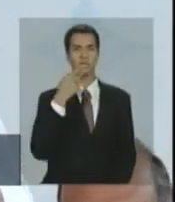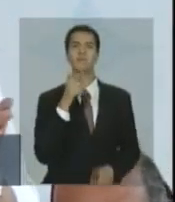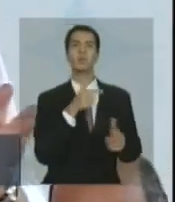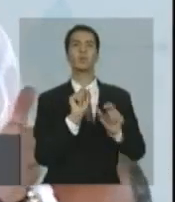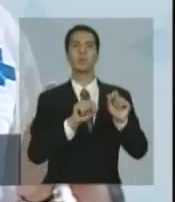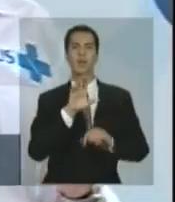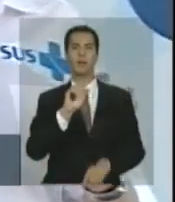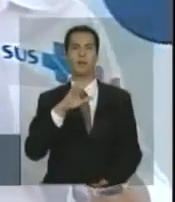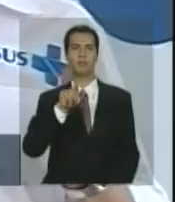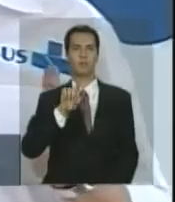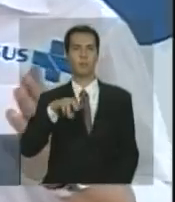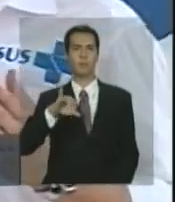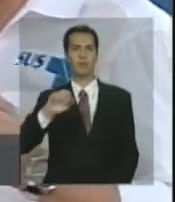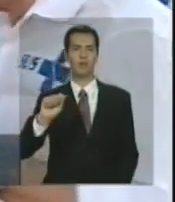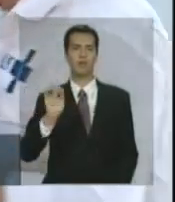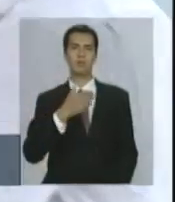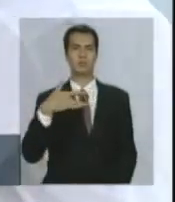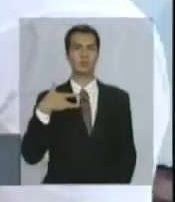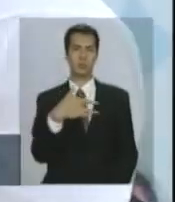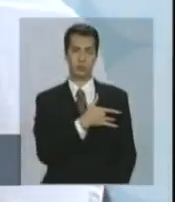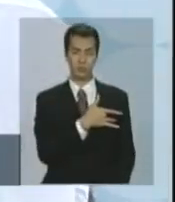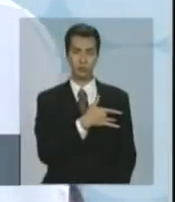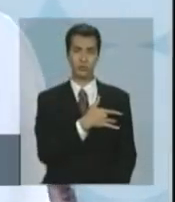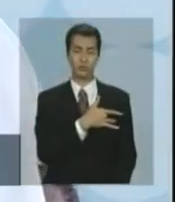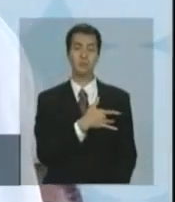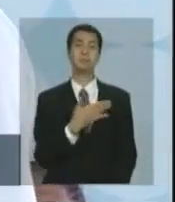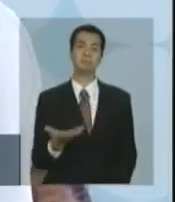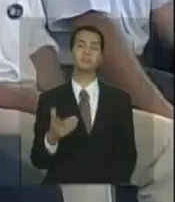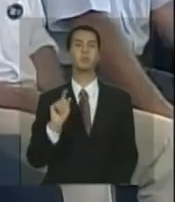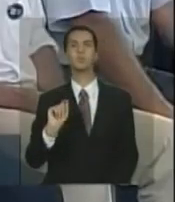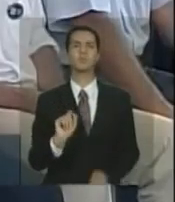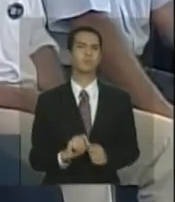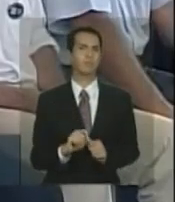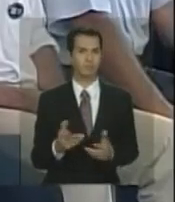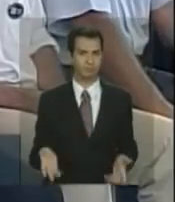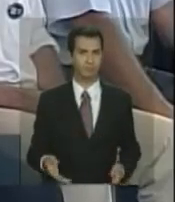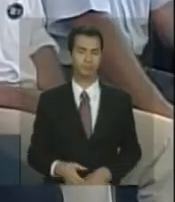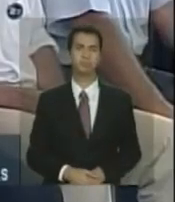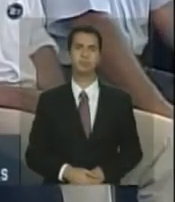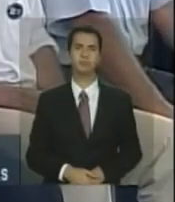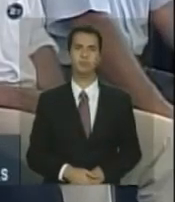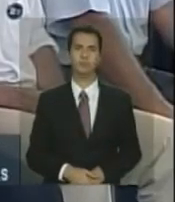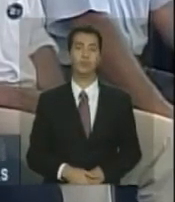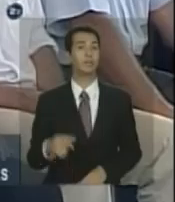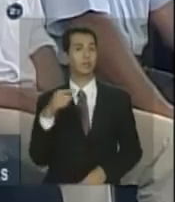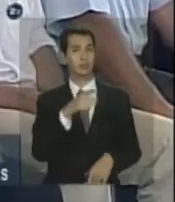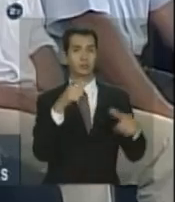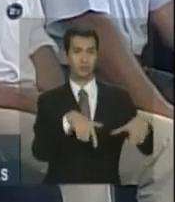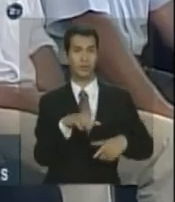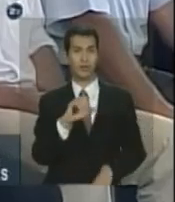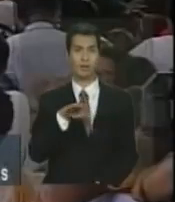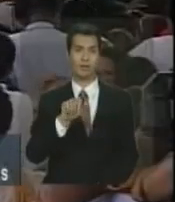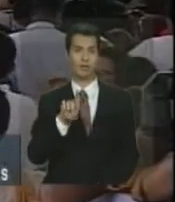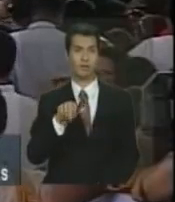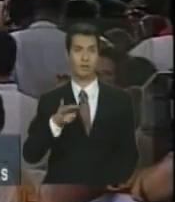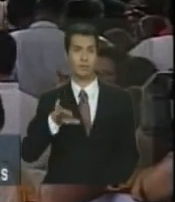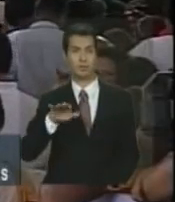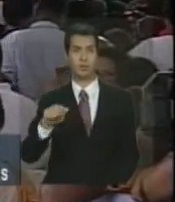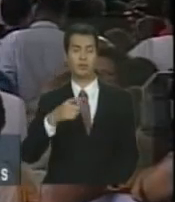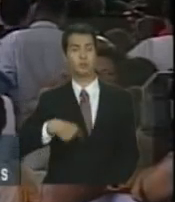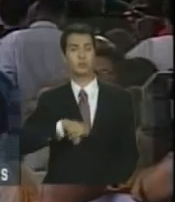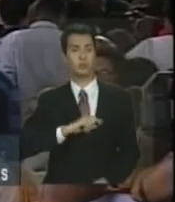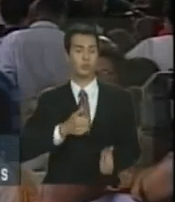da Saúde. Presidenta, em várias dessas academias, estamos acompanhando o resultado do